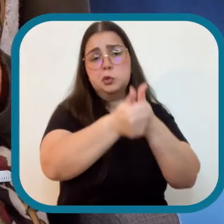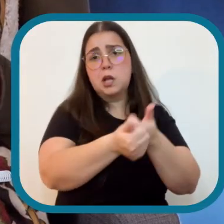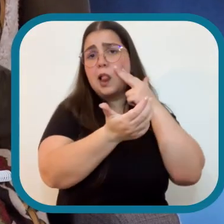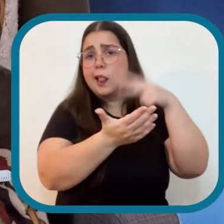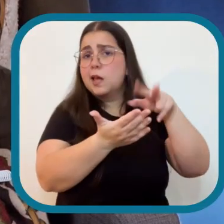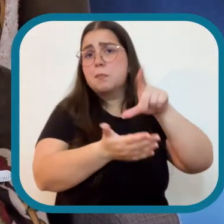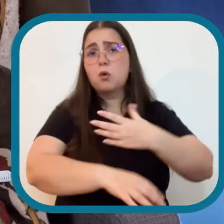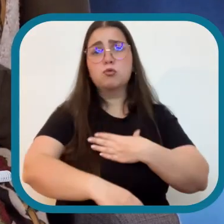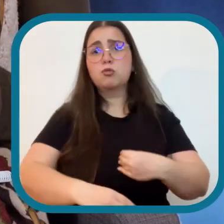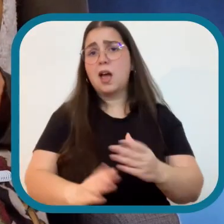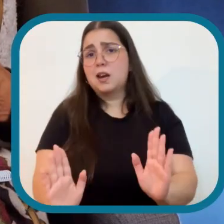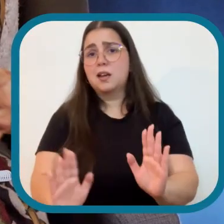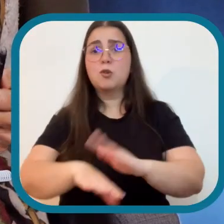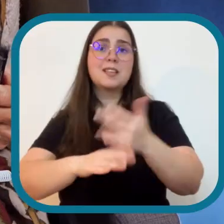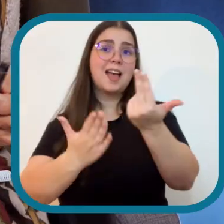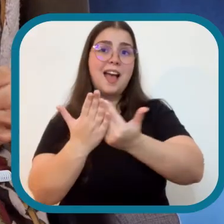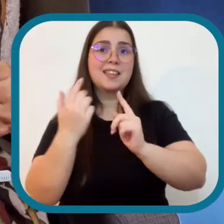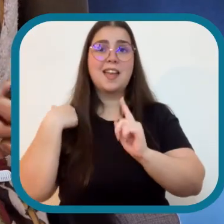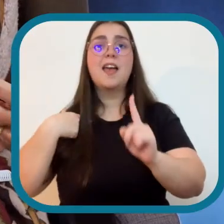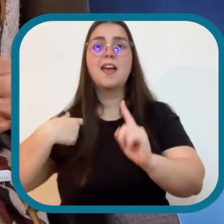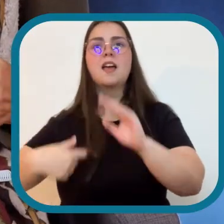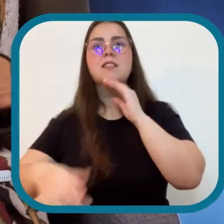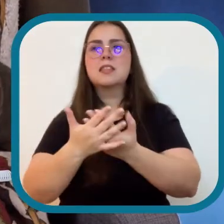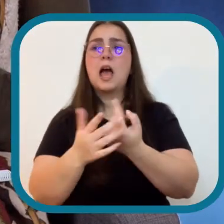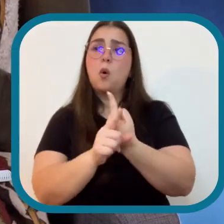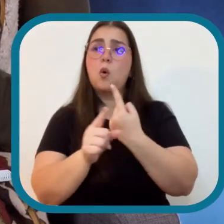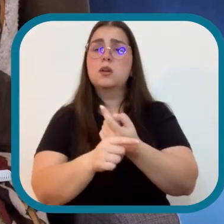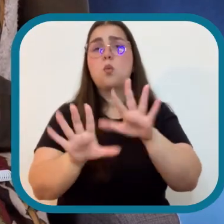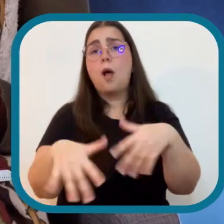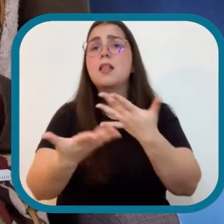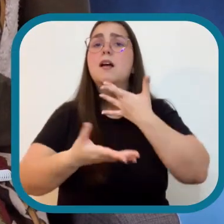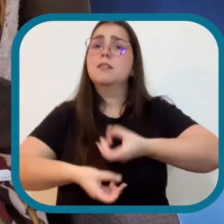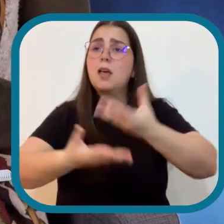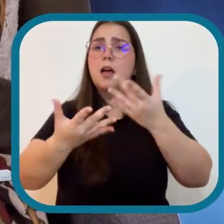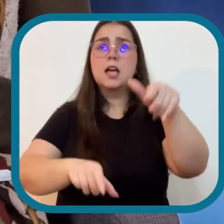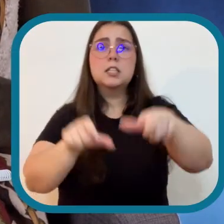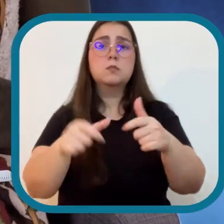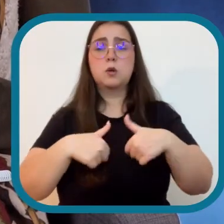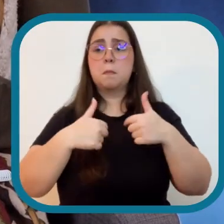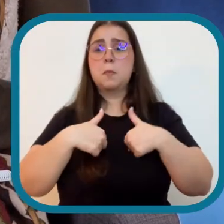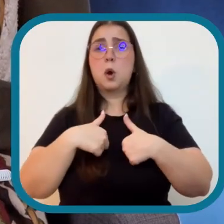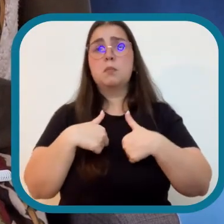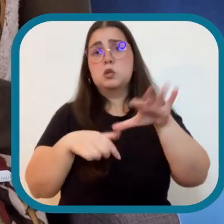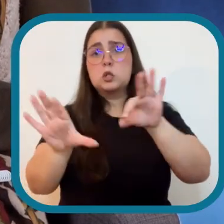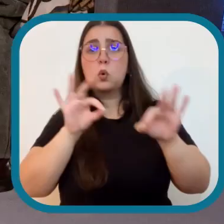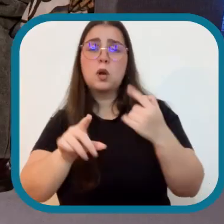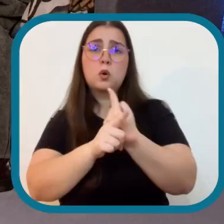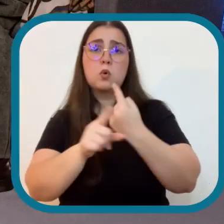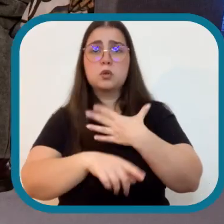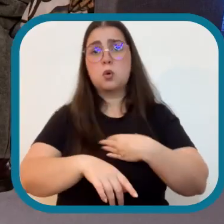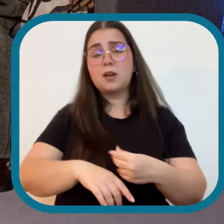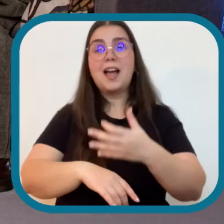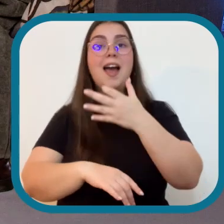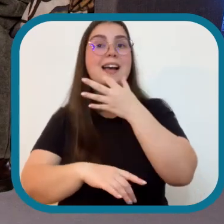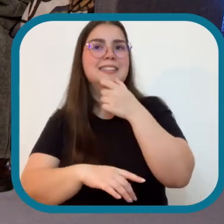e gostar, porque a arte também tem que permitir sempre isso, não é? Que as pessoas escolham aquilo que querem apreciar. E